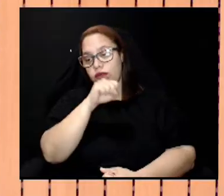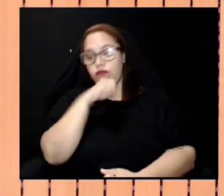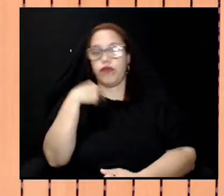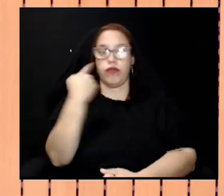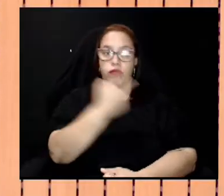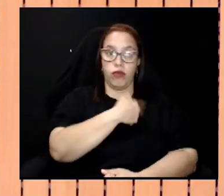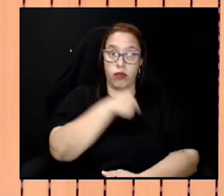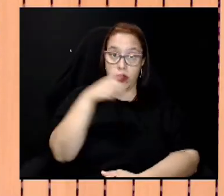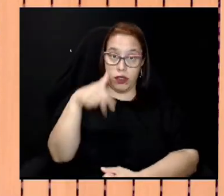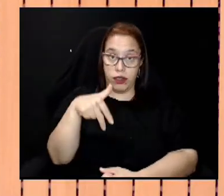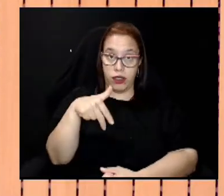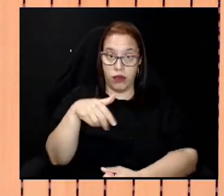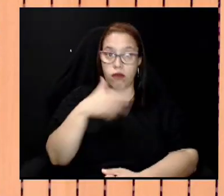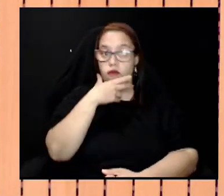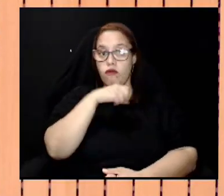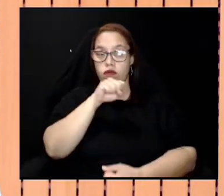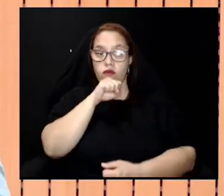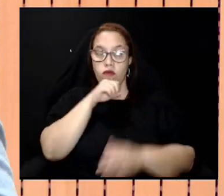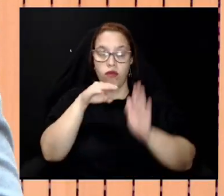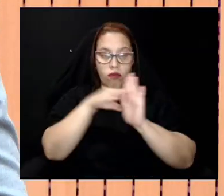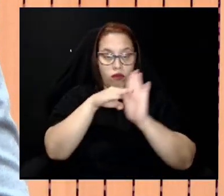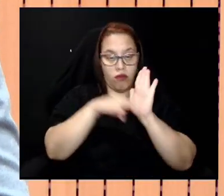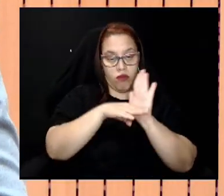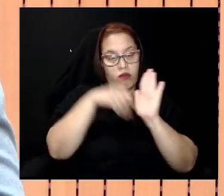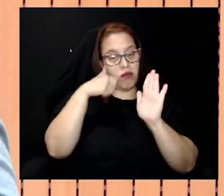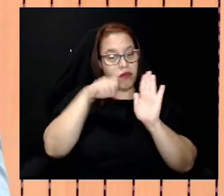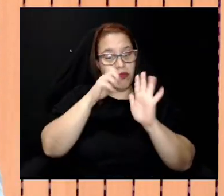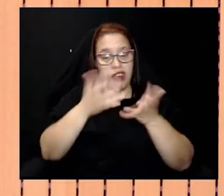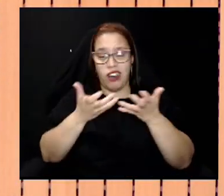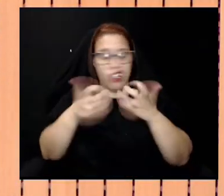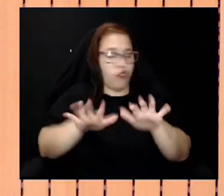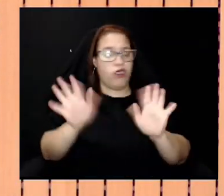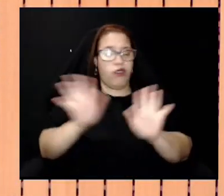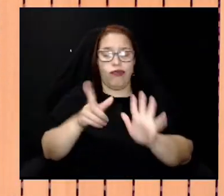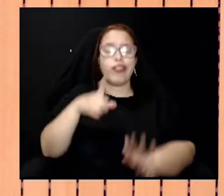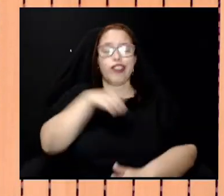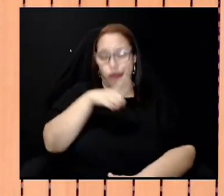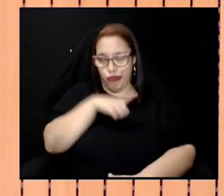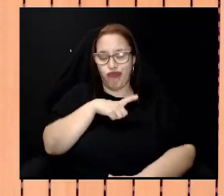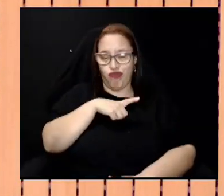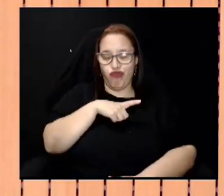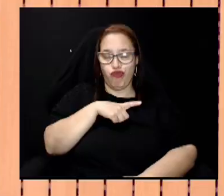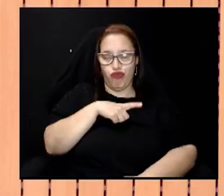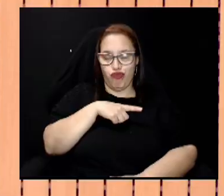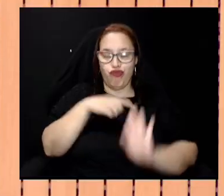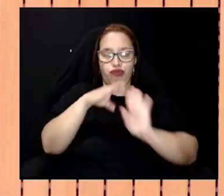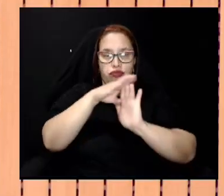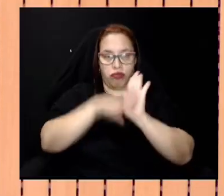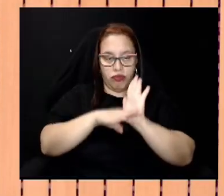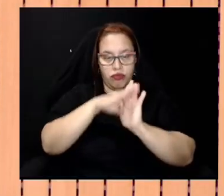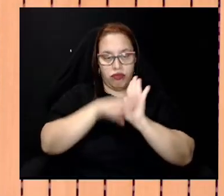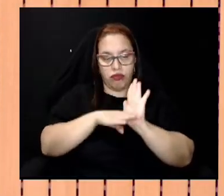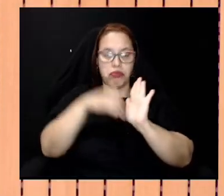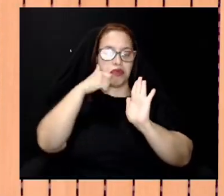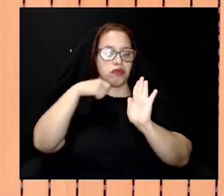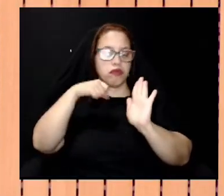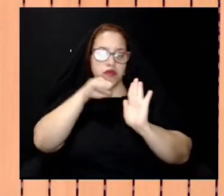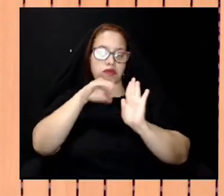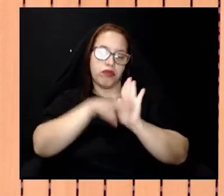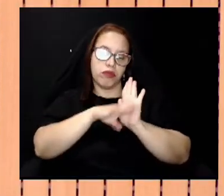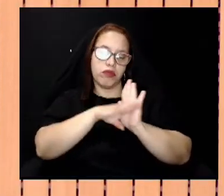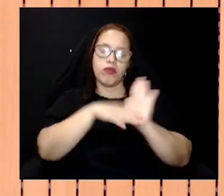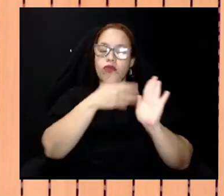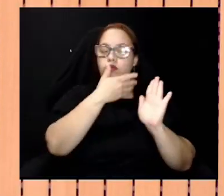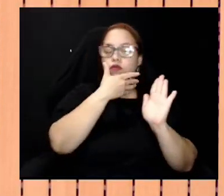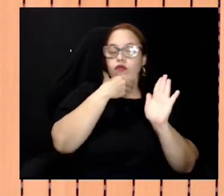metade pai, metade mãe, querendo a gente ou não, certo? Então, a gente tem metade da carga genética do pai, metade da carga genética da mãe,